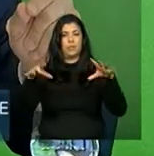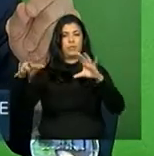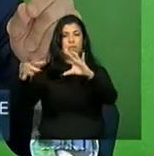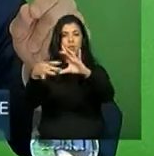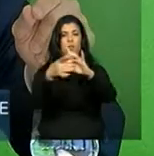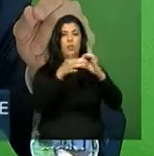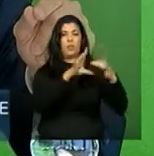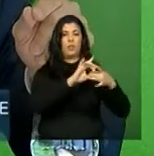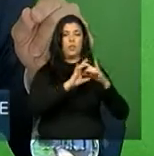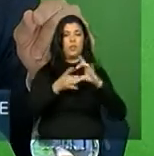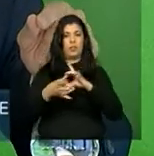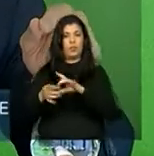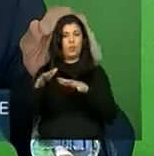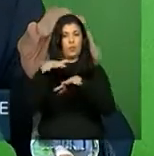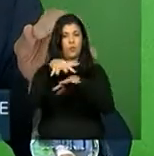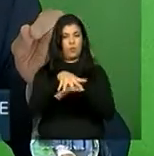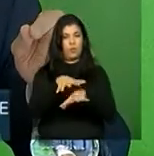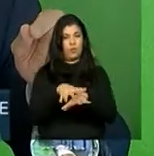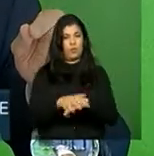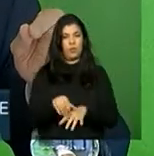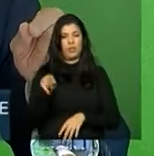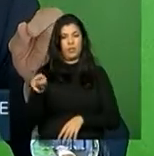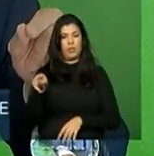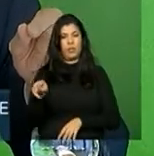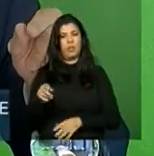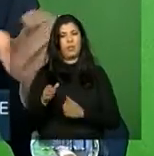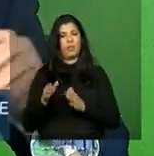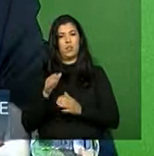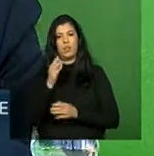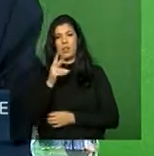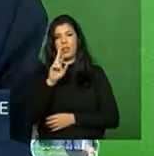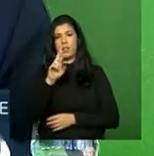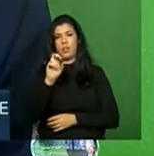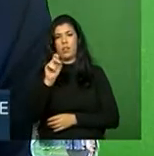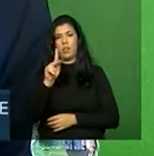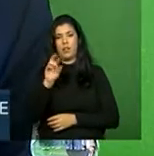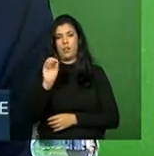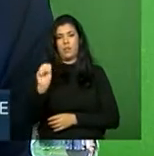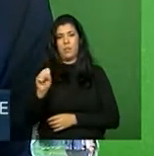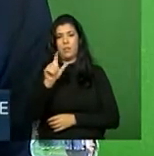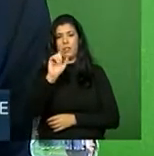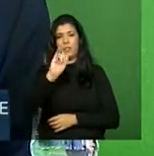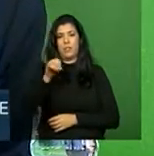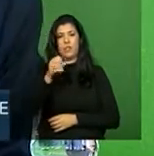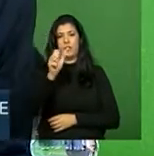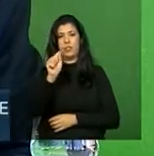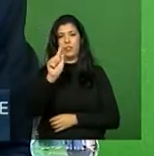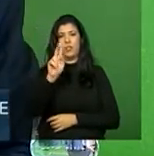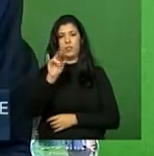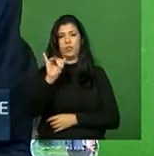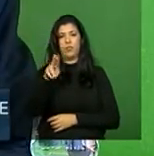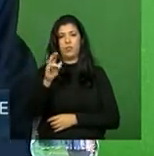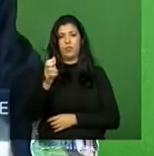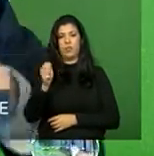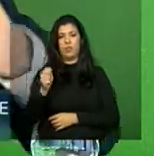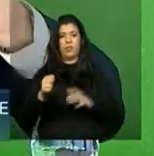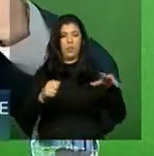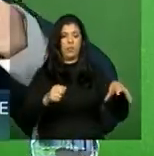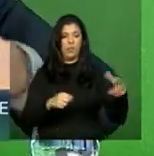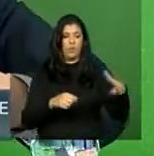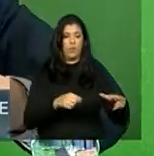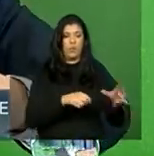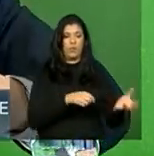Represa atibainha do Cantareira com Jaguari do Paraíba do Sul e fizemos um bom entendimento com o governo